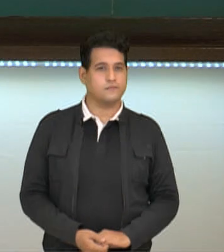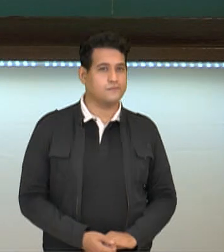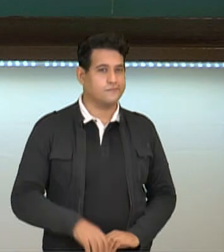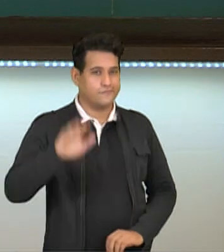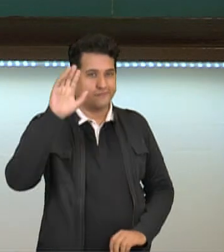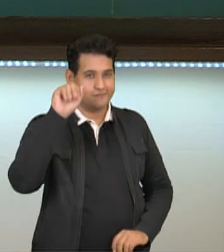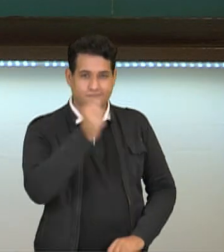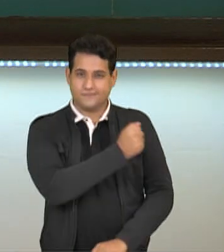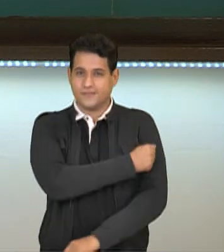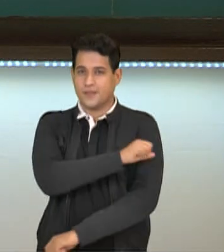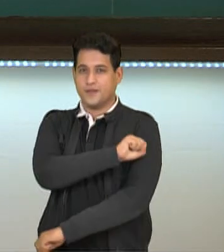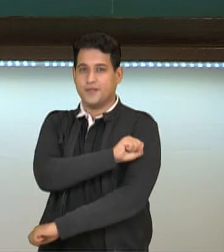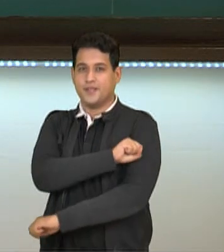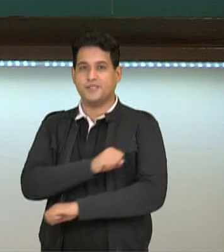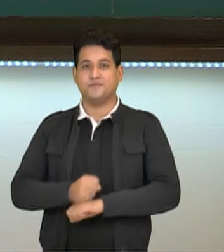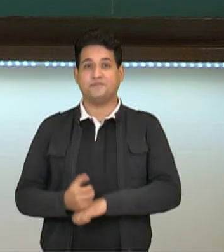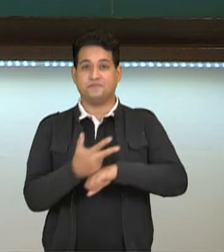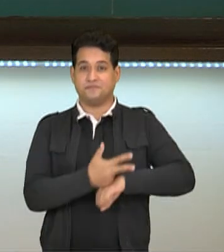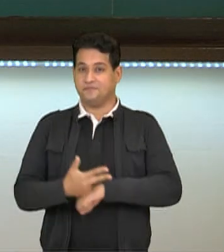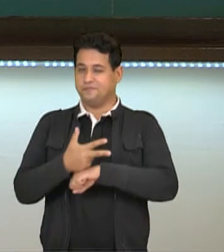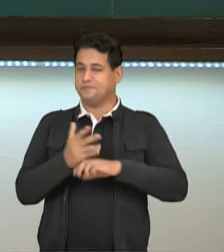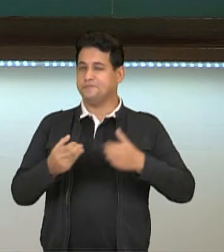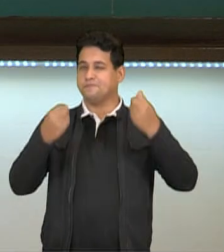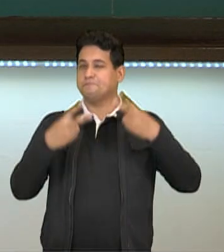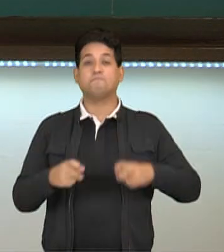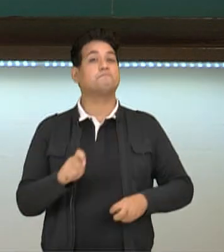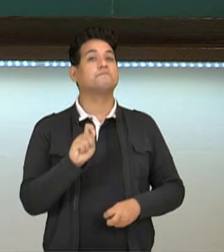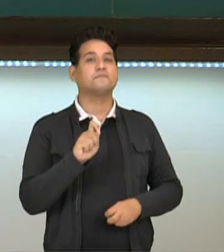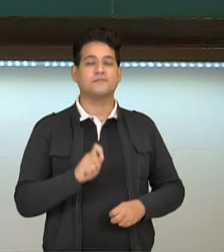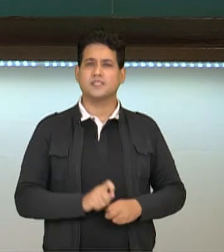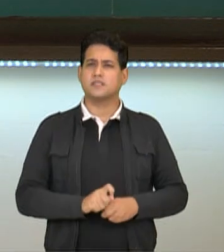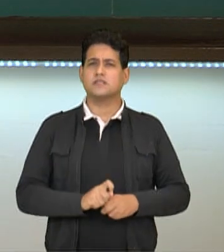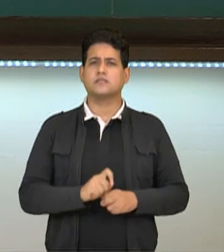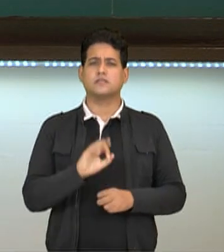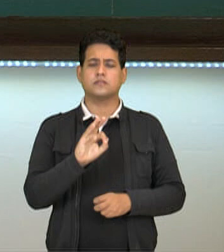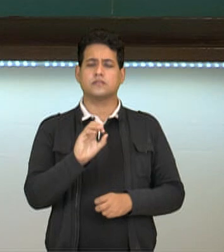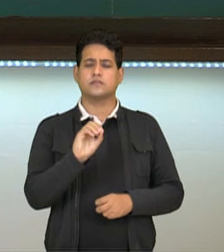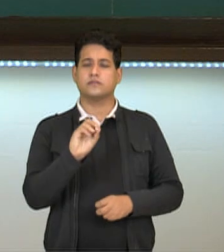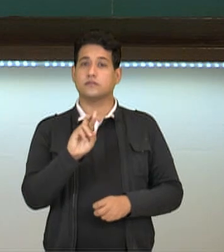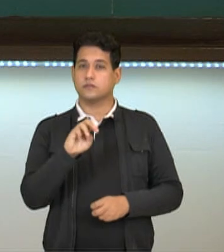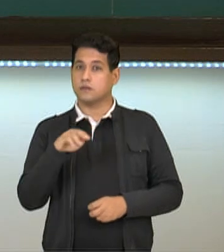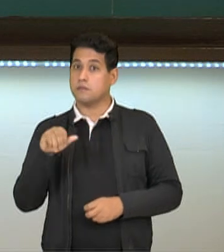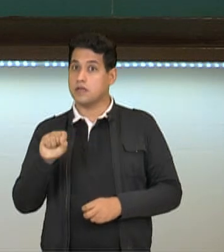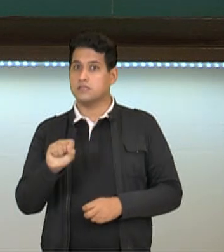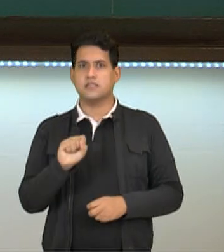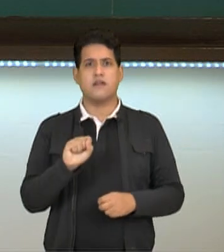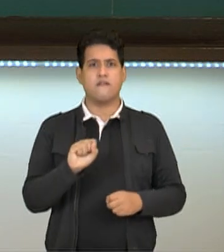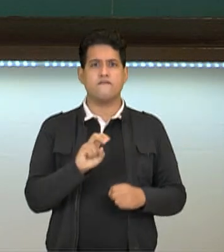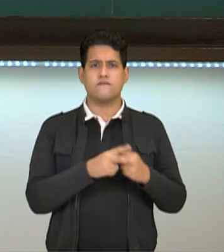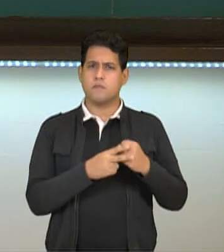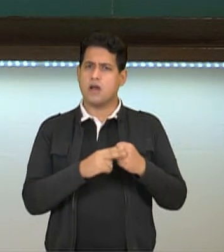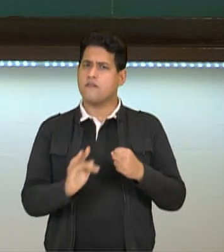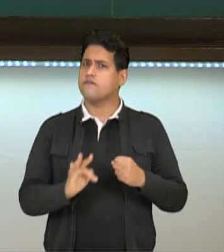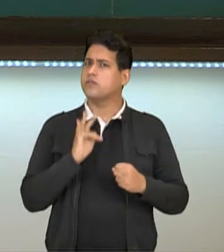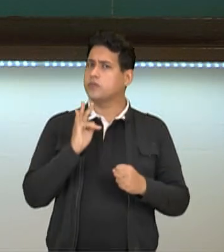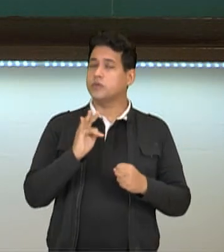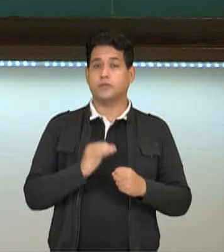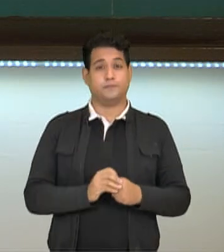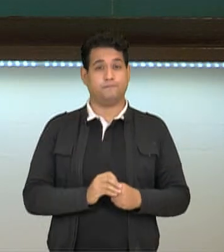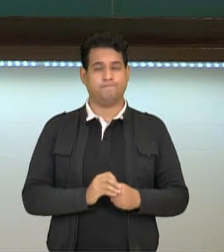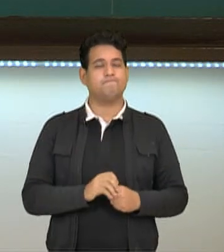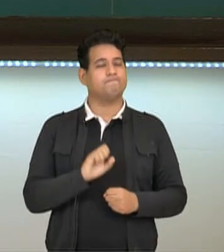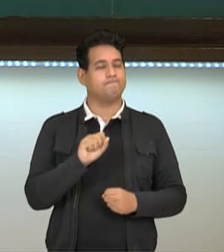Olá, estudantes do 8º ano! Neste vídeo vamos falar sobre formas verbais do futuro, going to e will. É